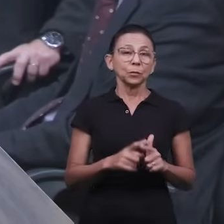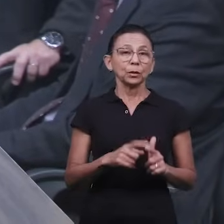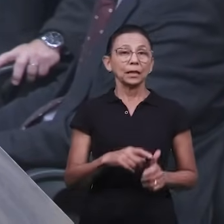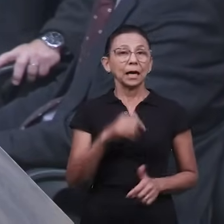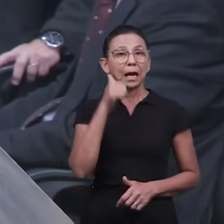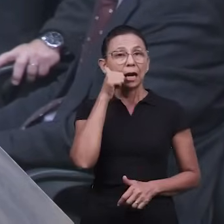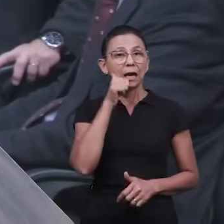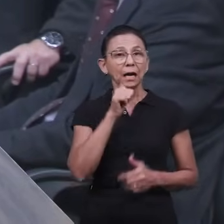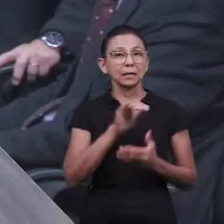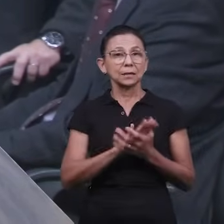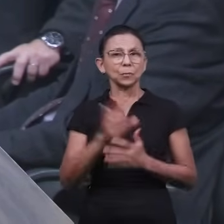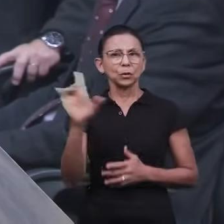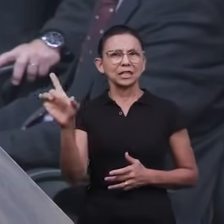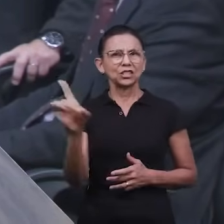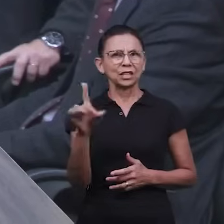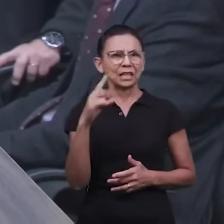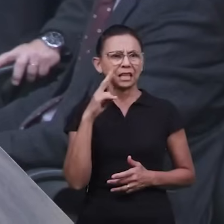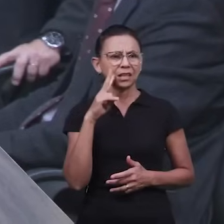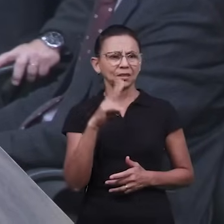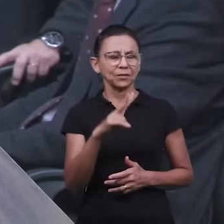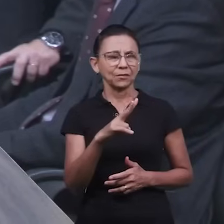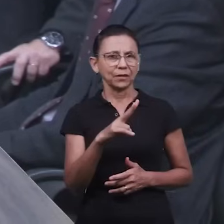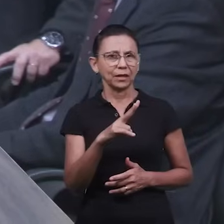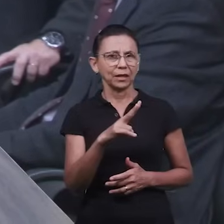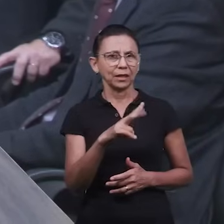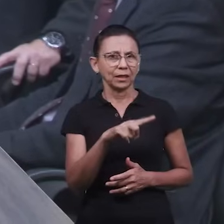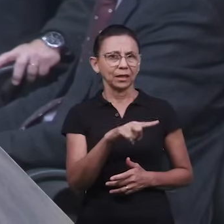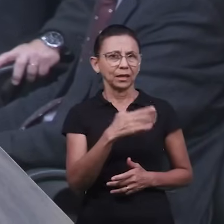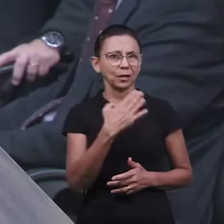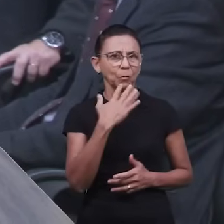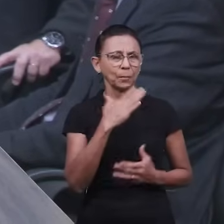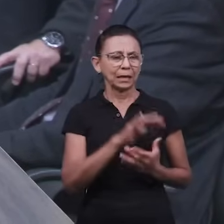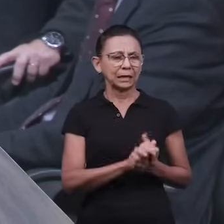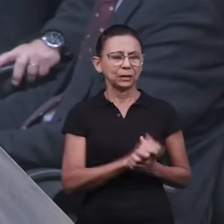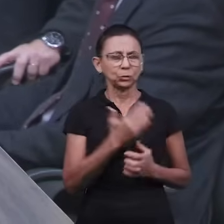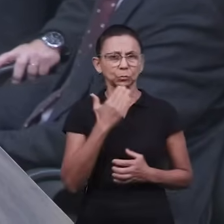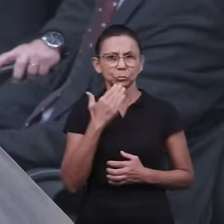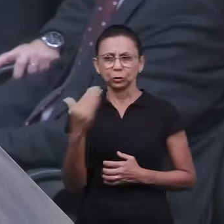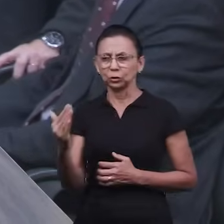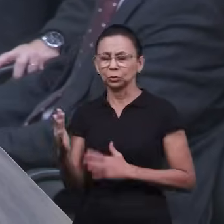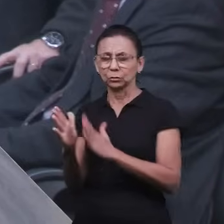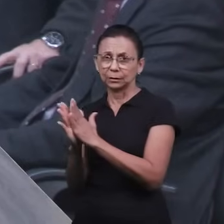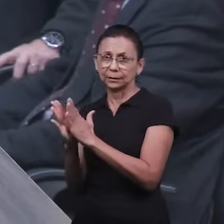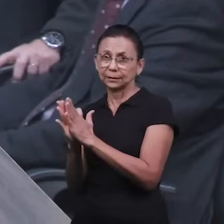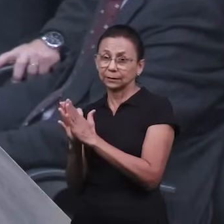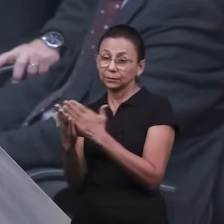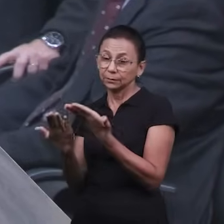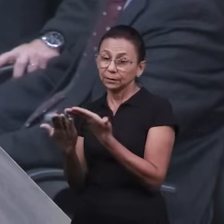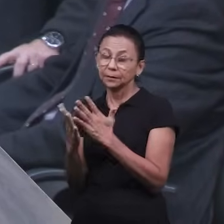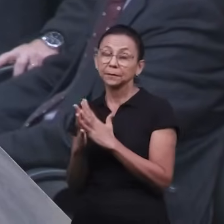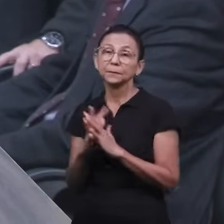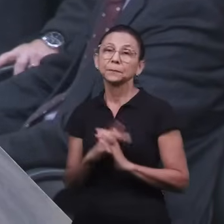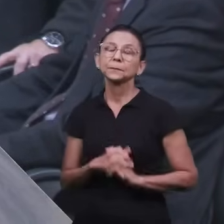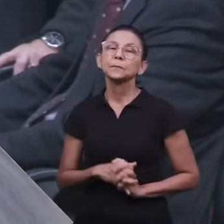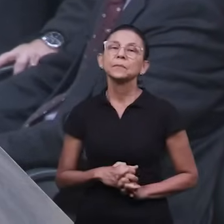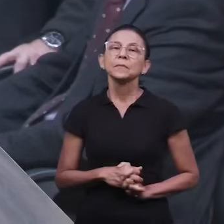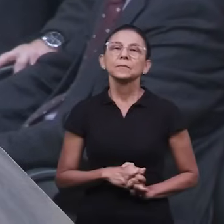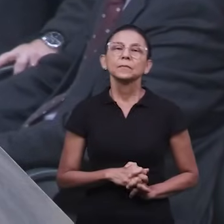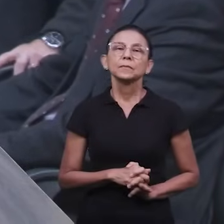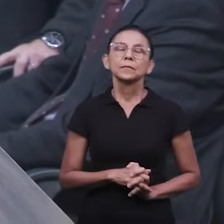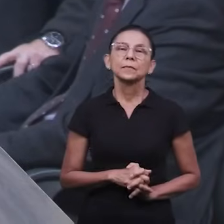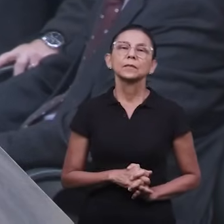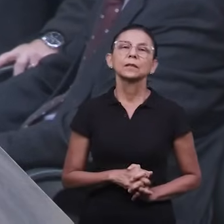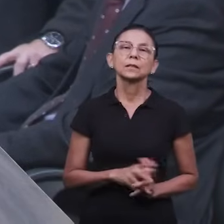estava ali pedindo oração, né? Isso é muito... Nesse momento aí de muito importante, né? Muitos lares assim que